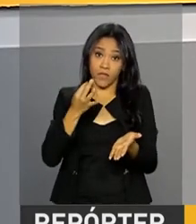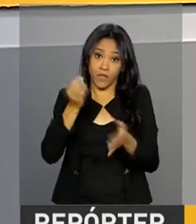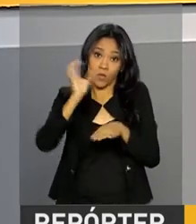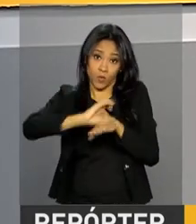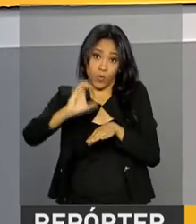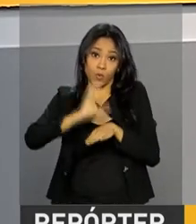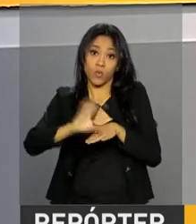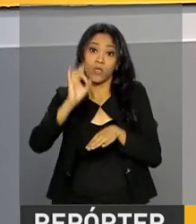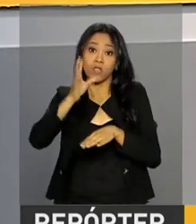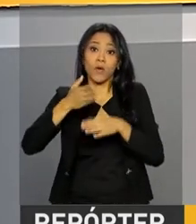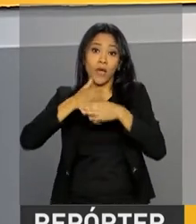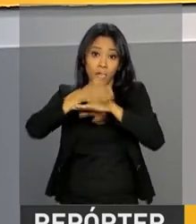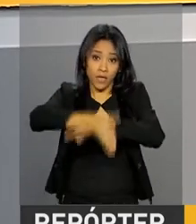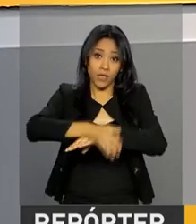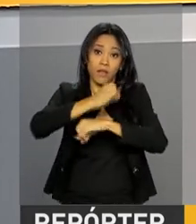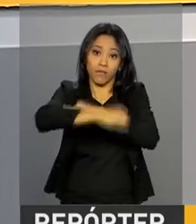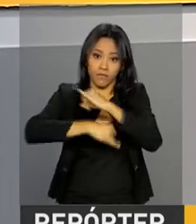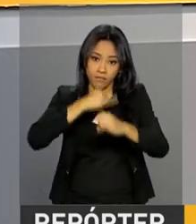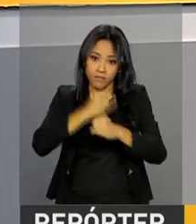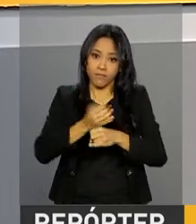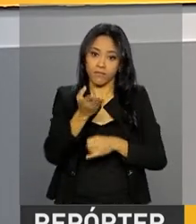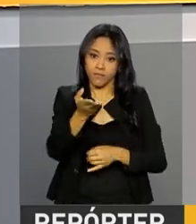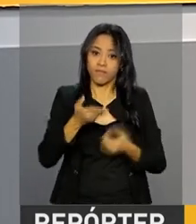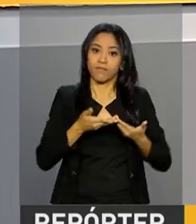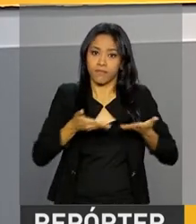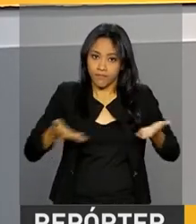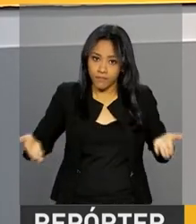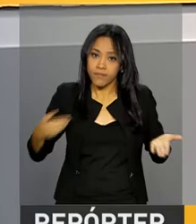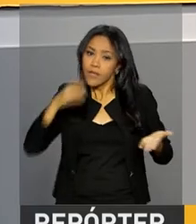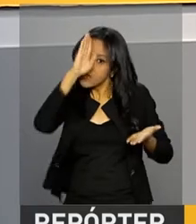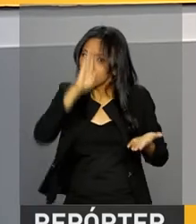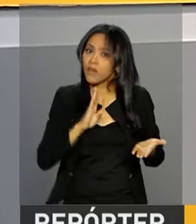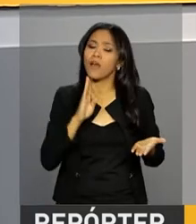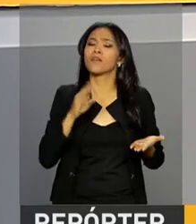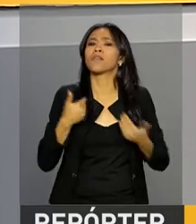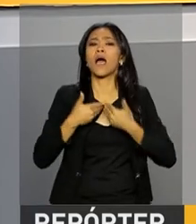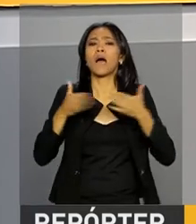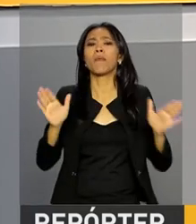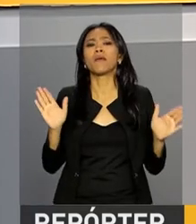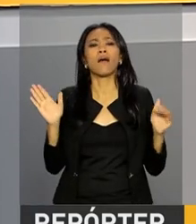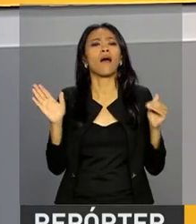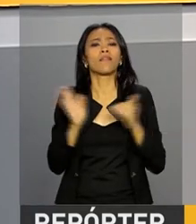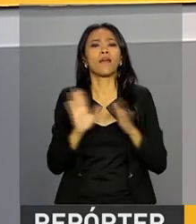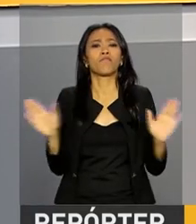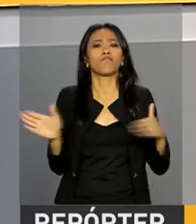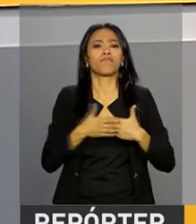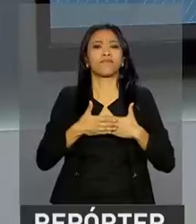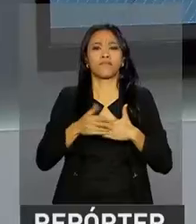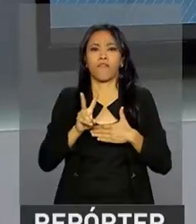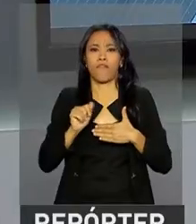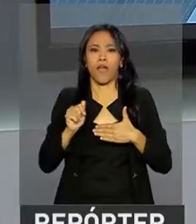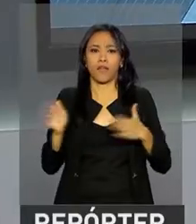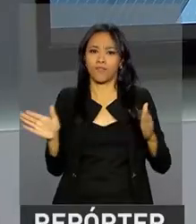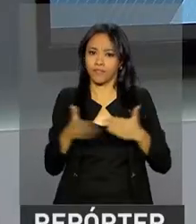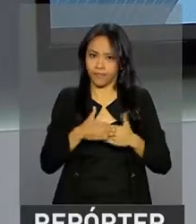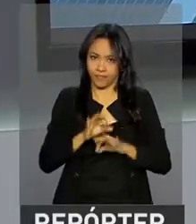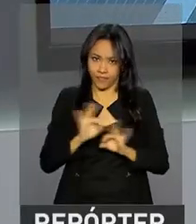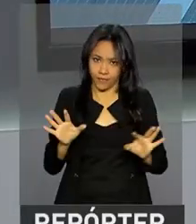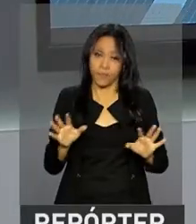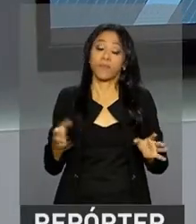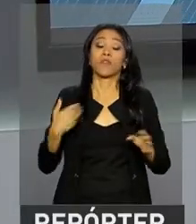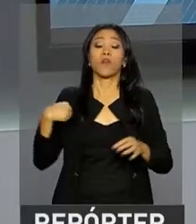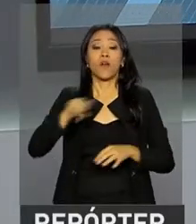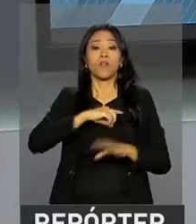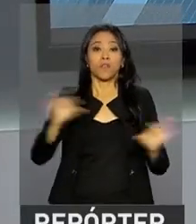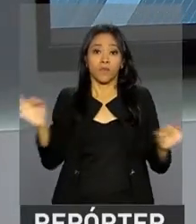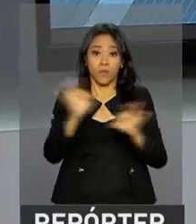no curso, basta acessar a página do Tesouro Direto. A inscrição é gratuita e fica aberta até finalizarem as vagas. Bem, nós ficamos por aqui,